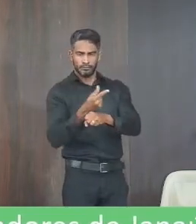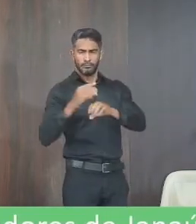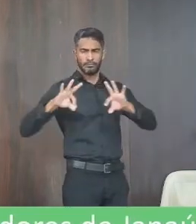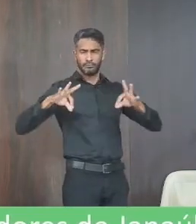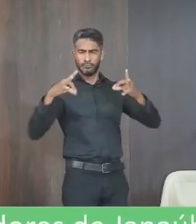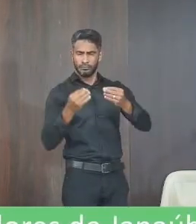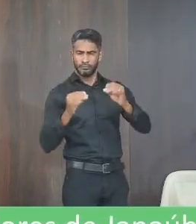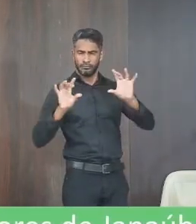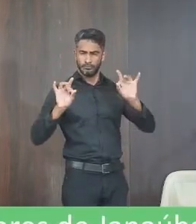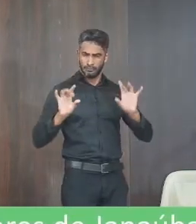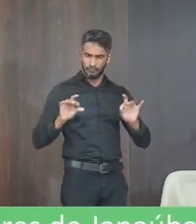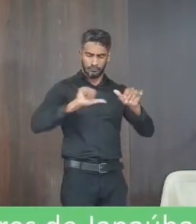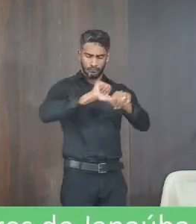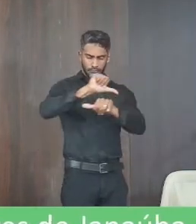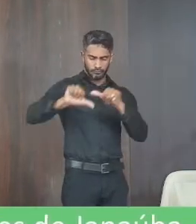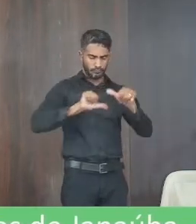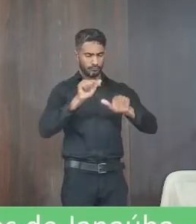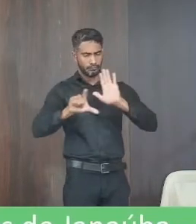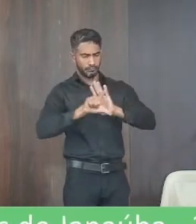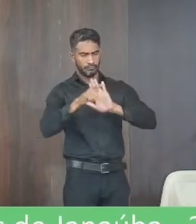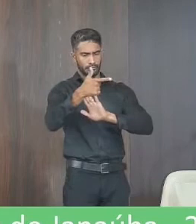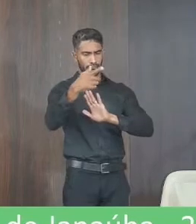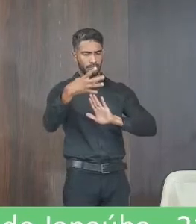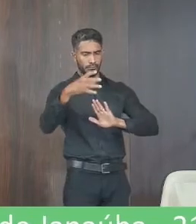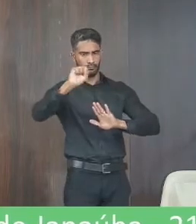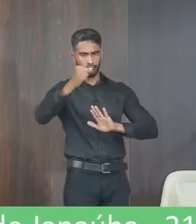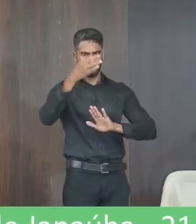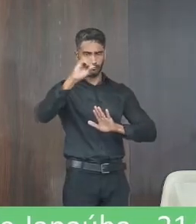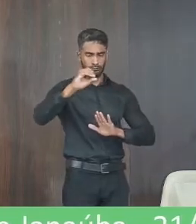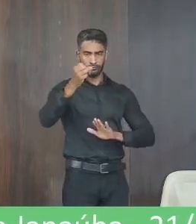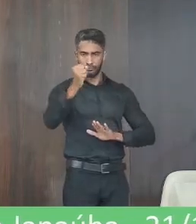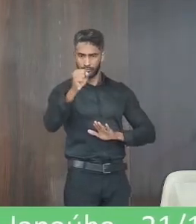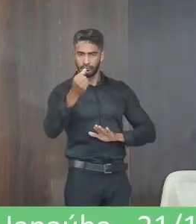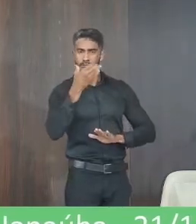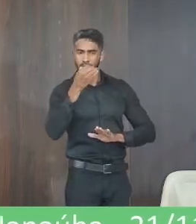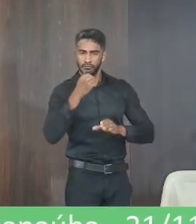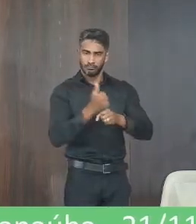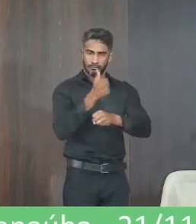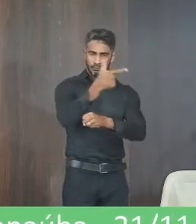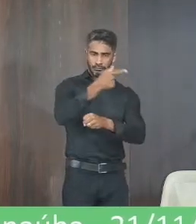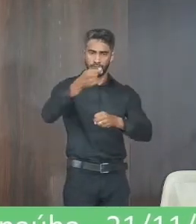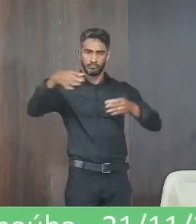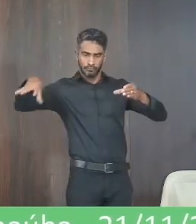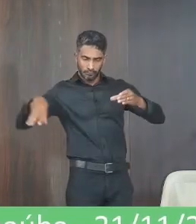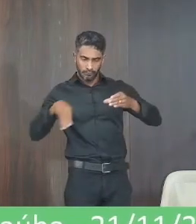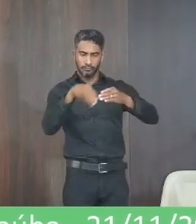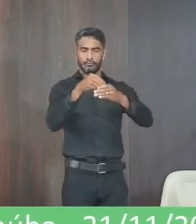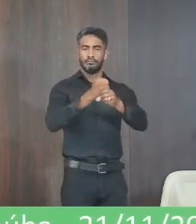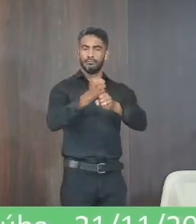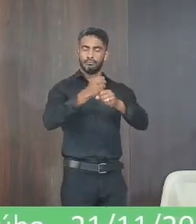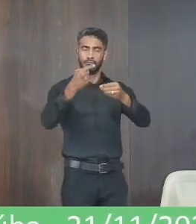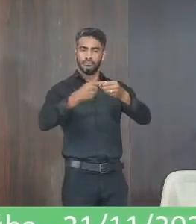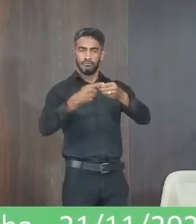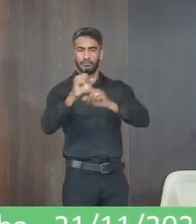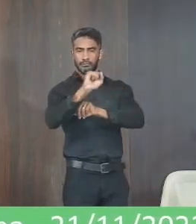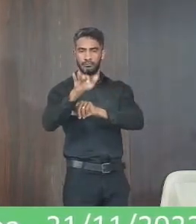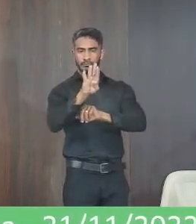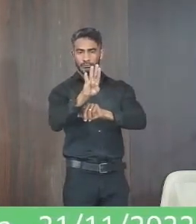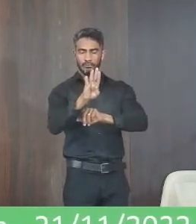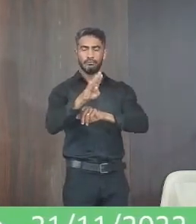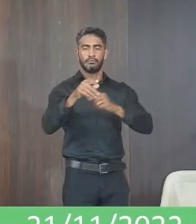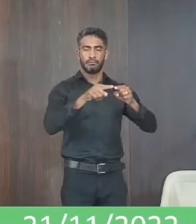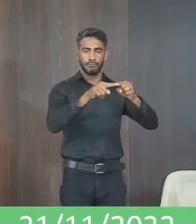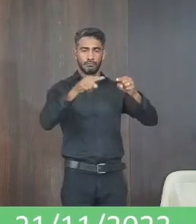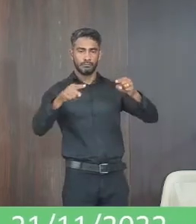que especificam e alteram a Lei Municipal 2480 de 8 de dezembro de 2021 que institui o plano plurianual do município de